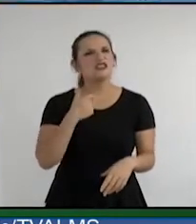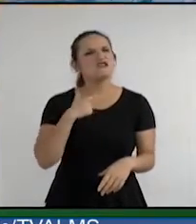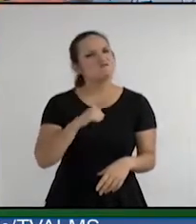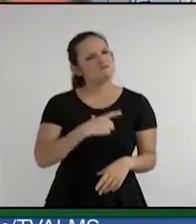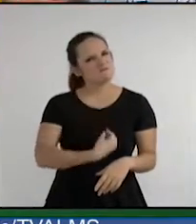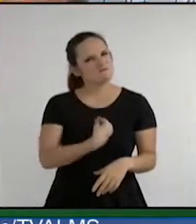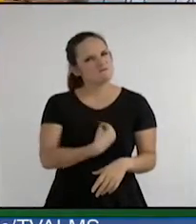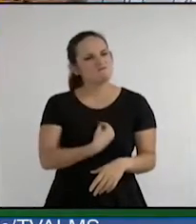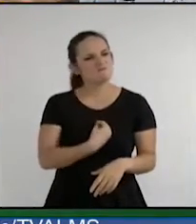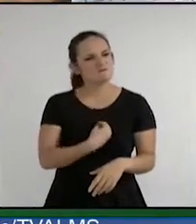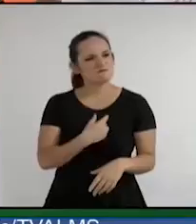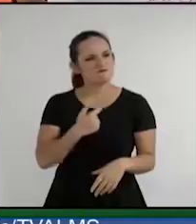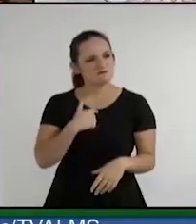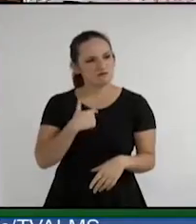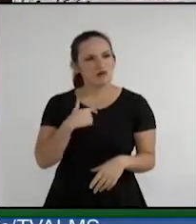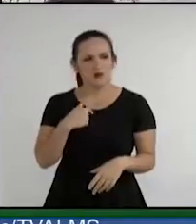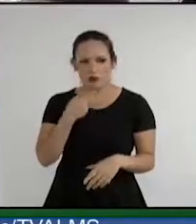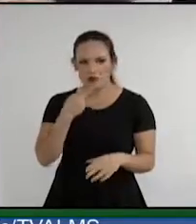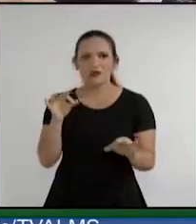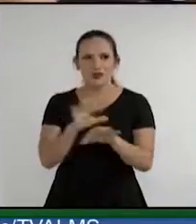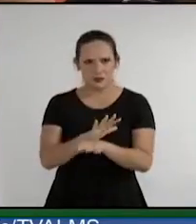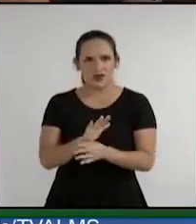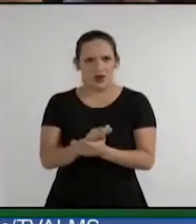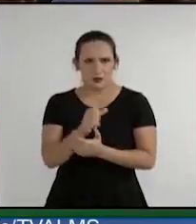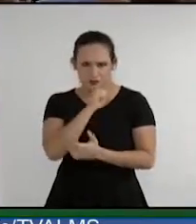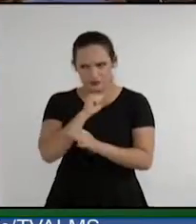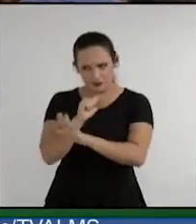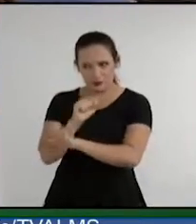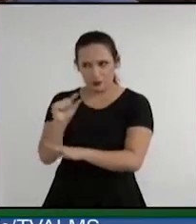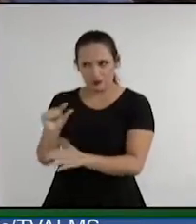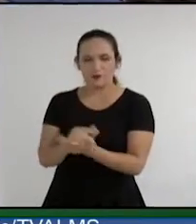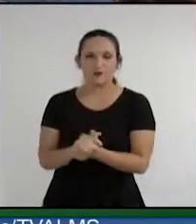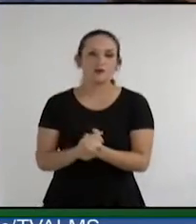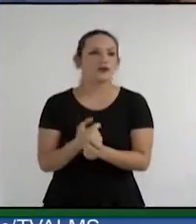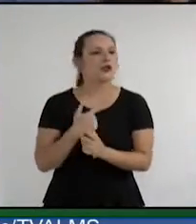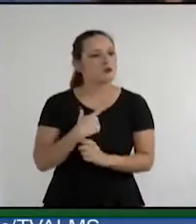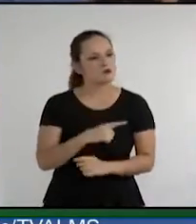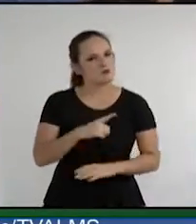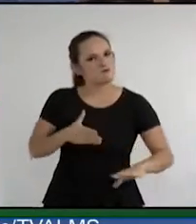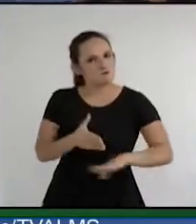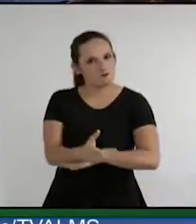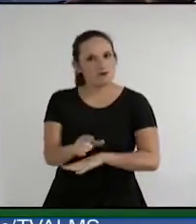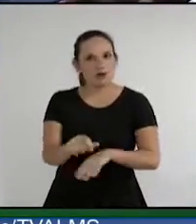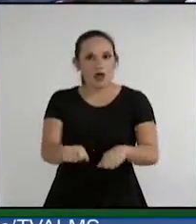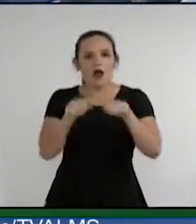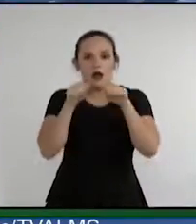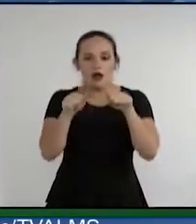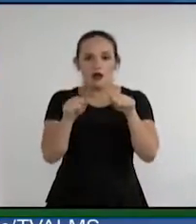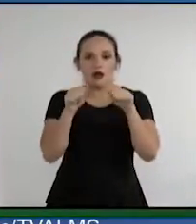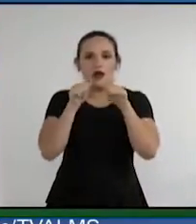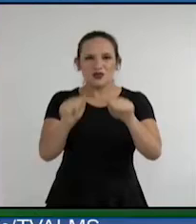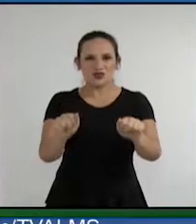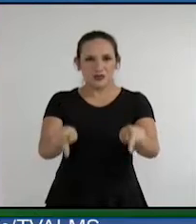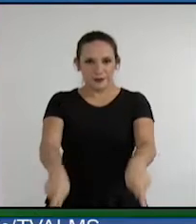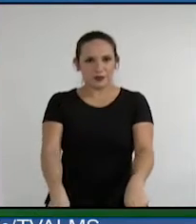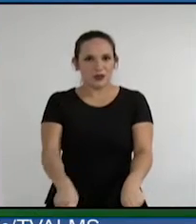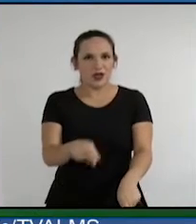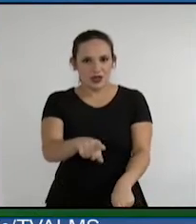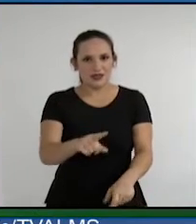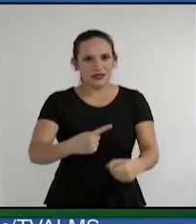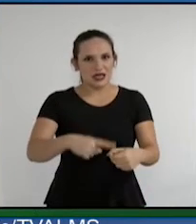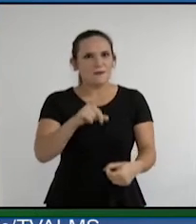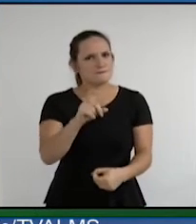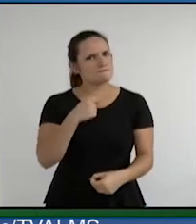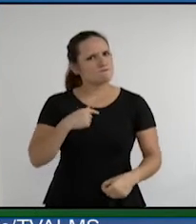ativamente, deputado, só vou completar meu raciocínio, eu participei ativamente de uma audiência pública na UEMS de Dourados. Eu